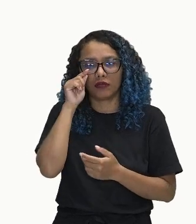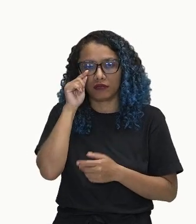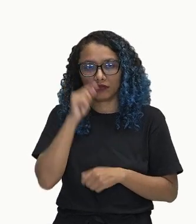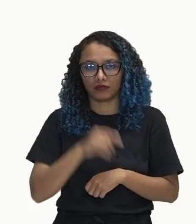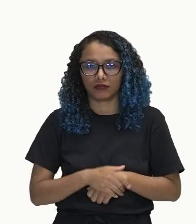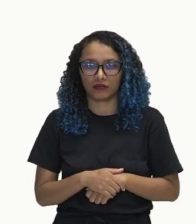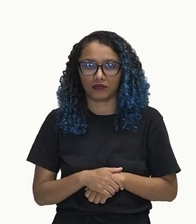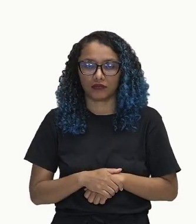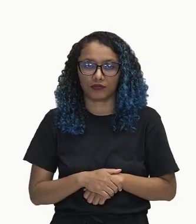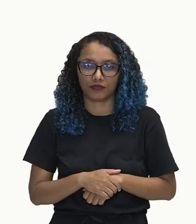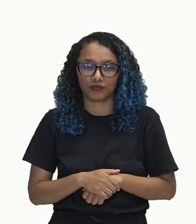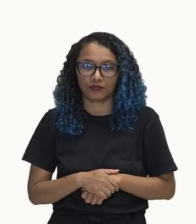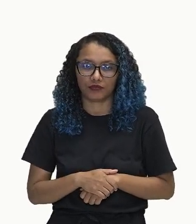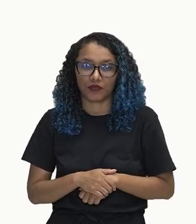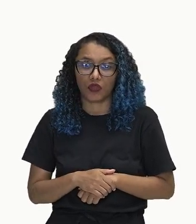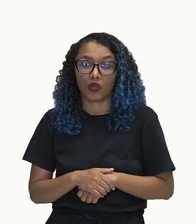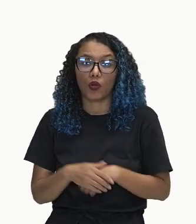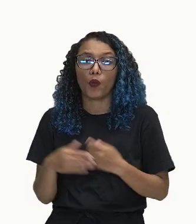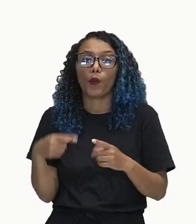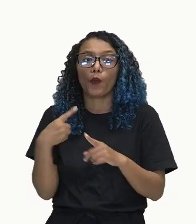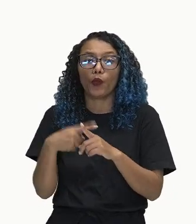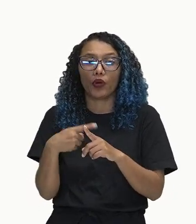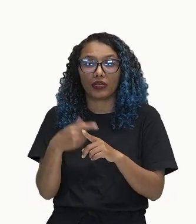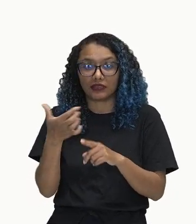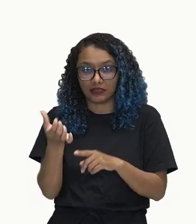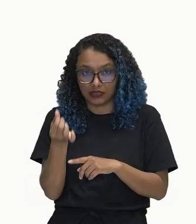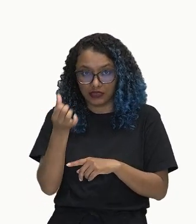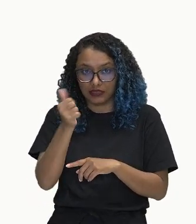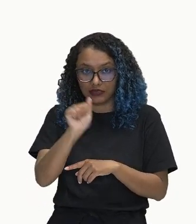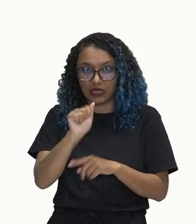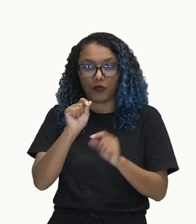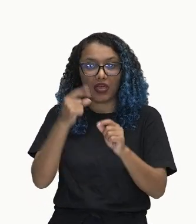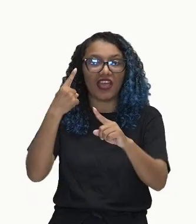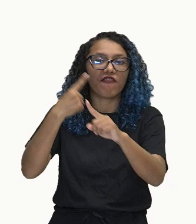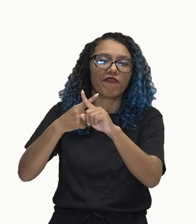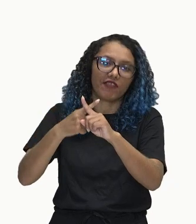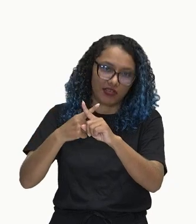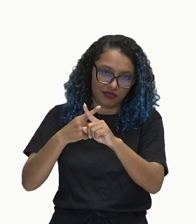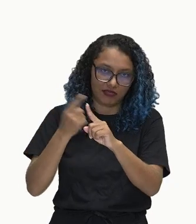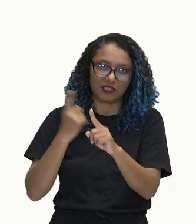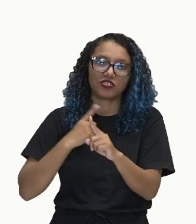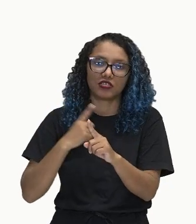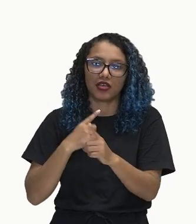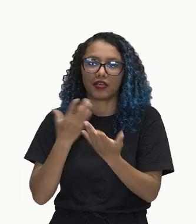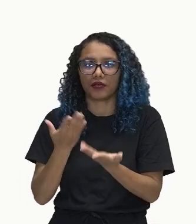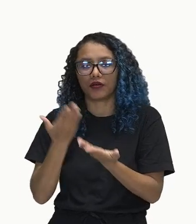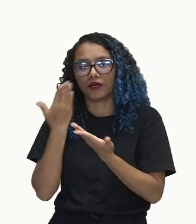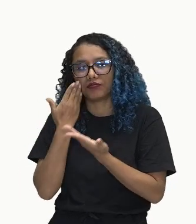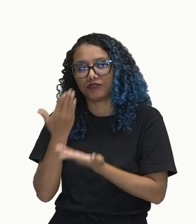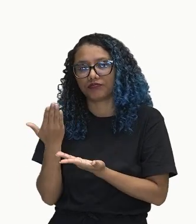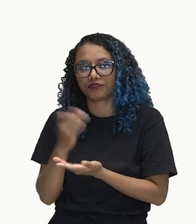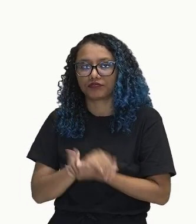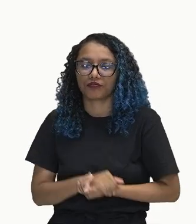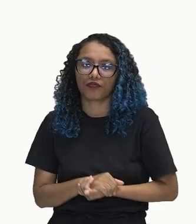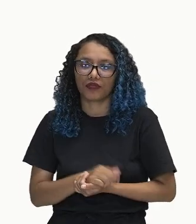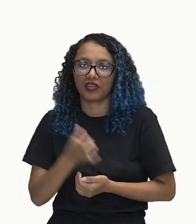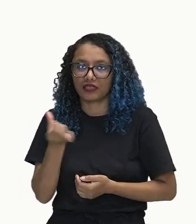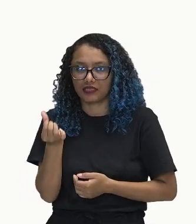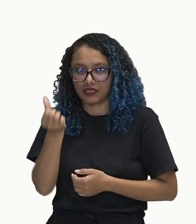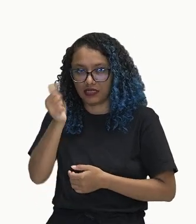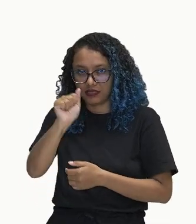escrevendo o 6a em forma de multiplicação. Então vamos. Eu vou dividir 6a por